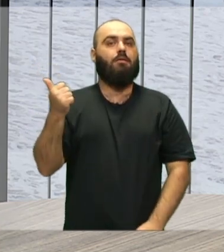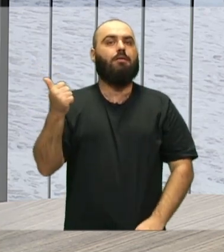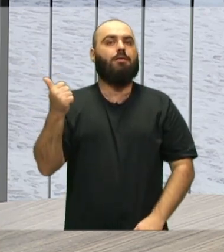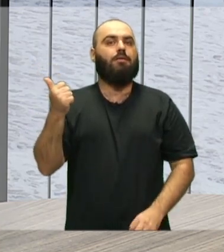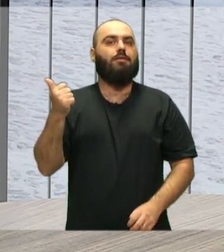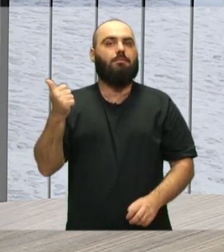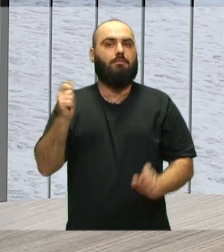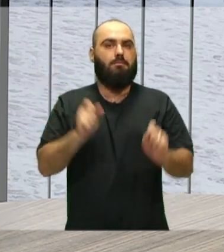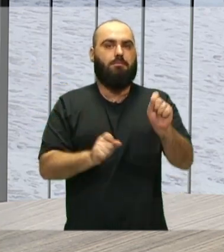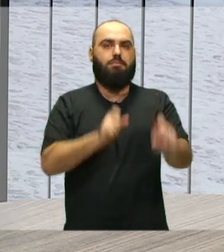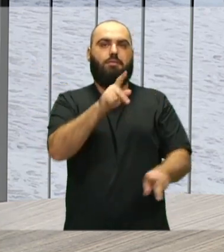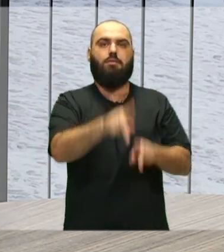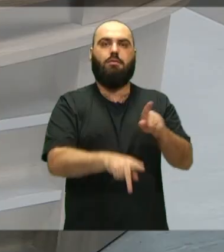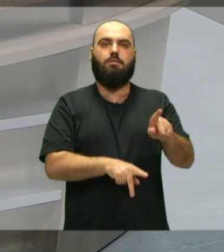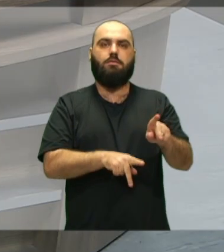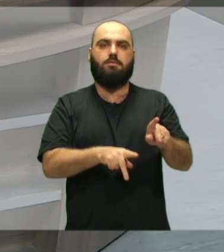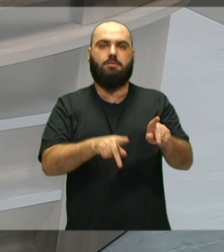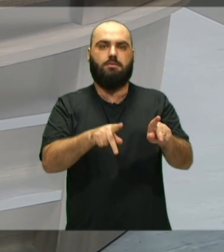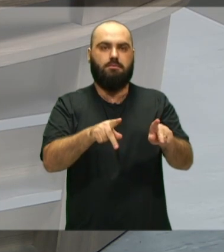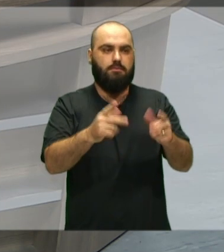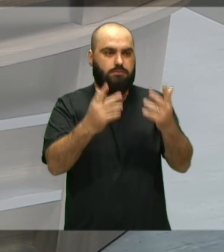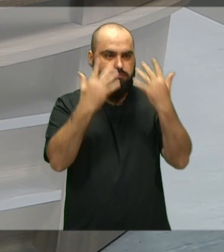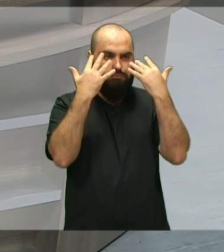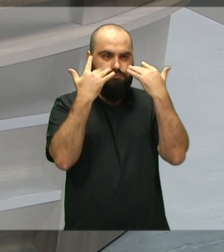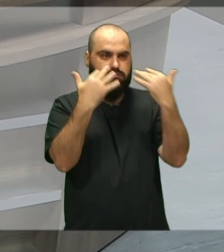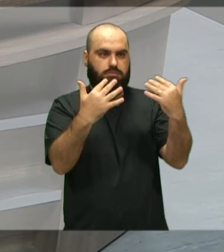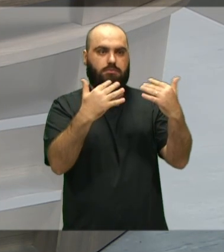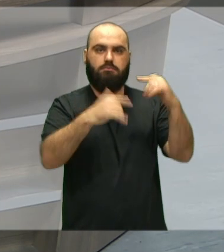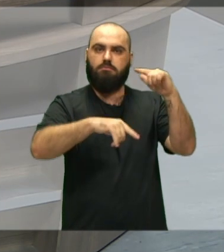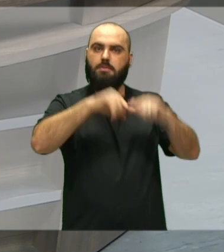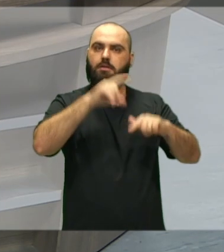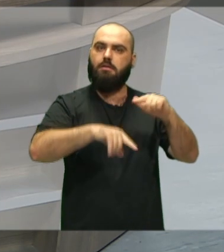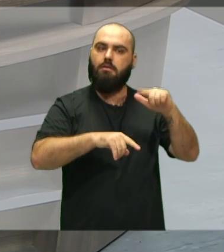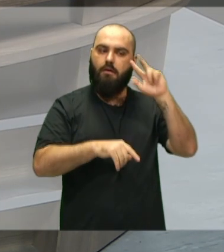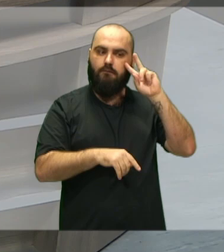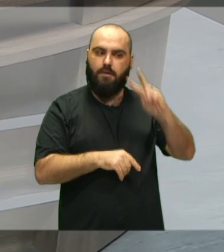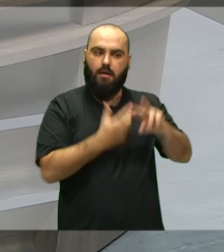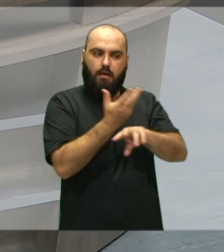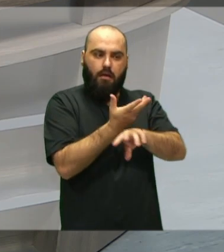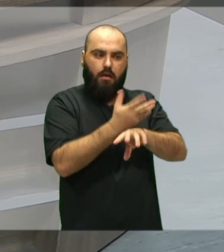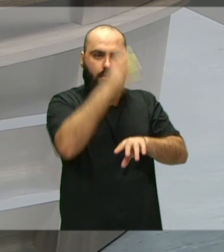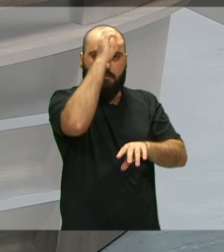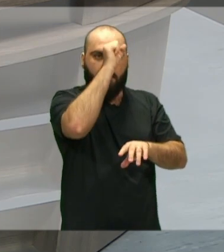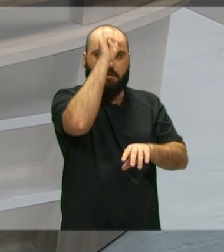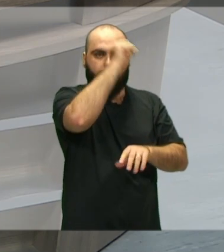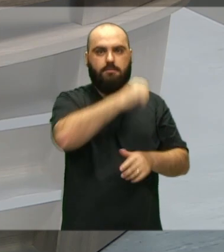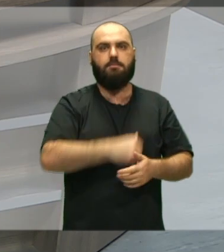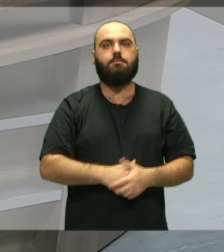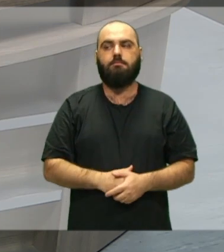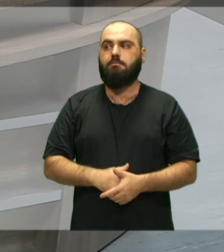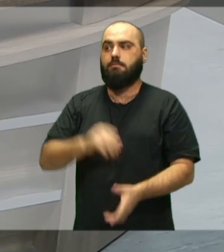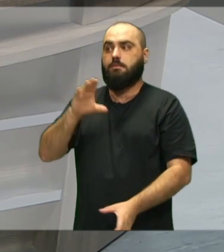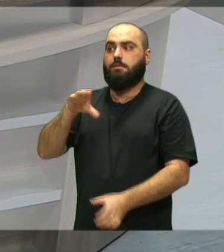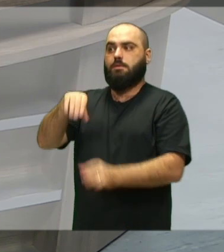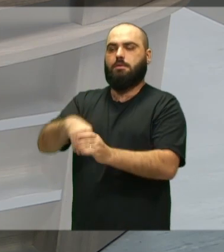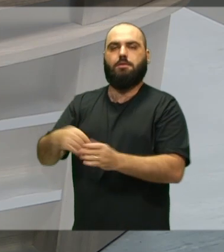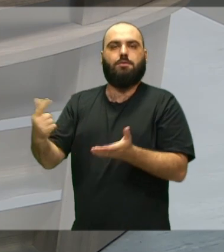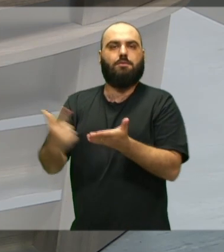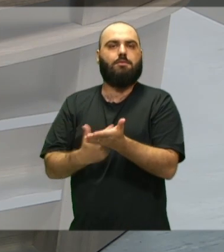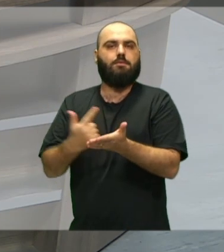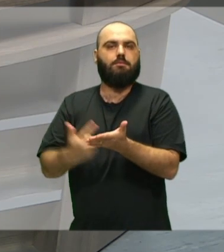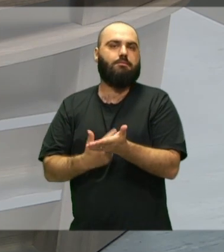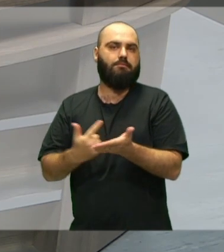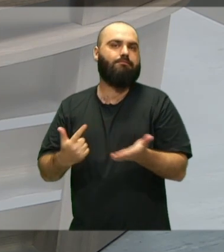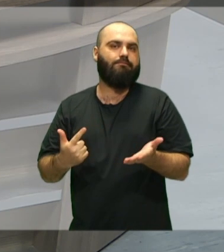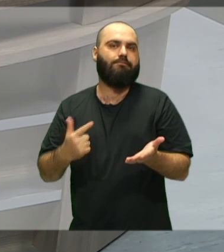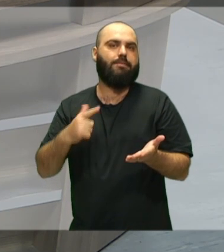de público para entender melhor aquela matéria. Então, foi um diferencial que a gente tem no livro, acaba sendo uma coisa, não é porque tem ilustração que não